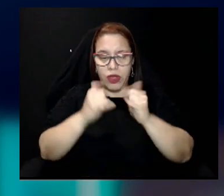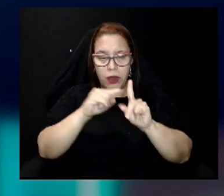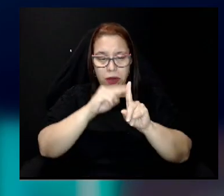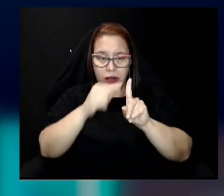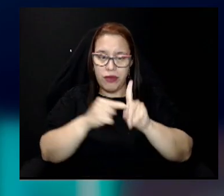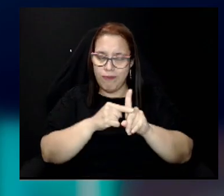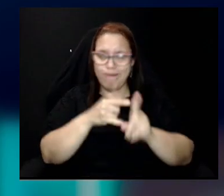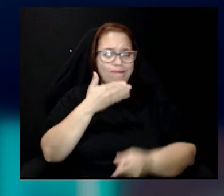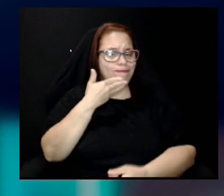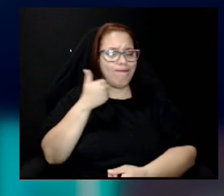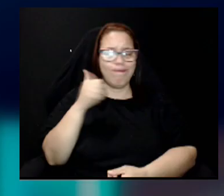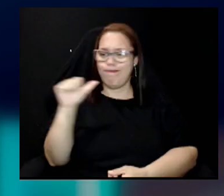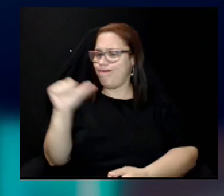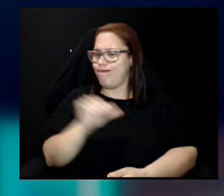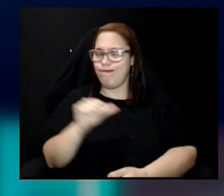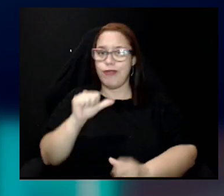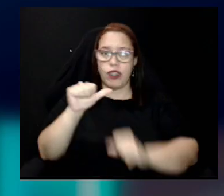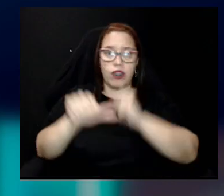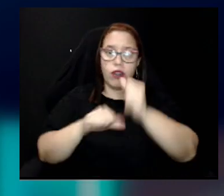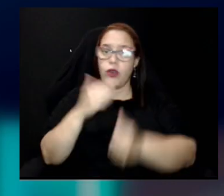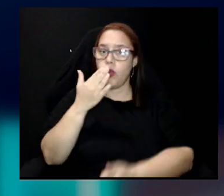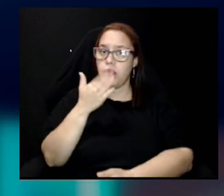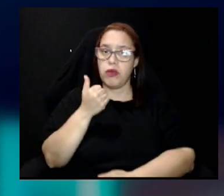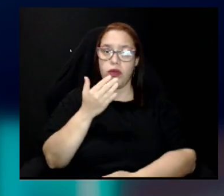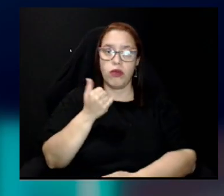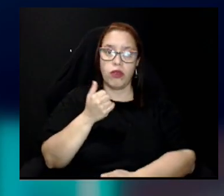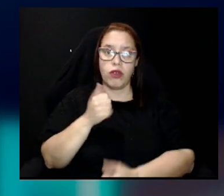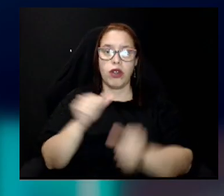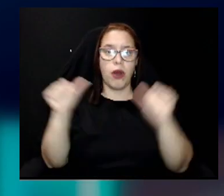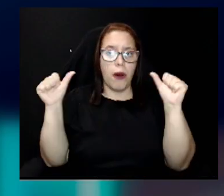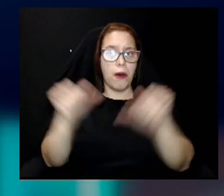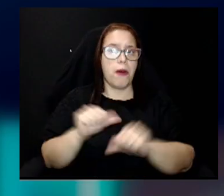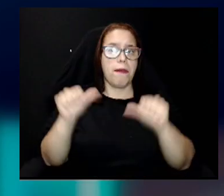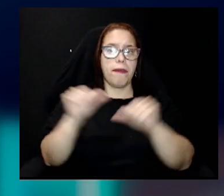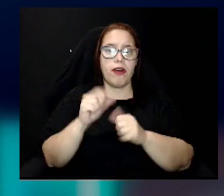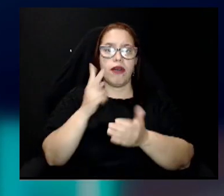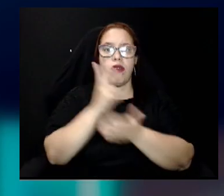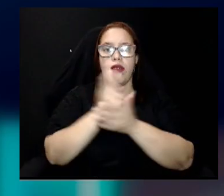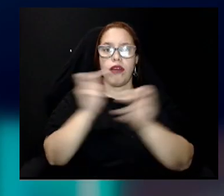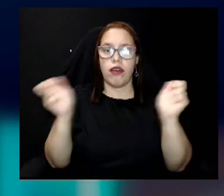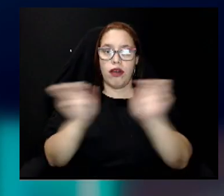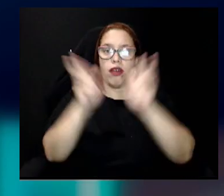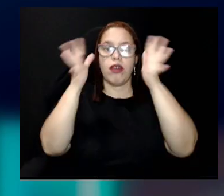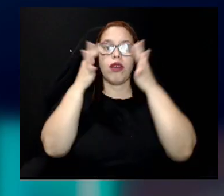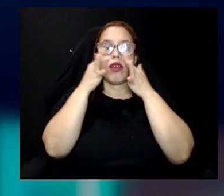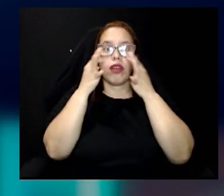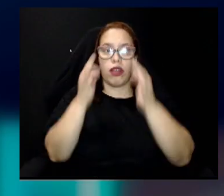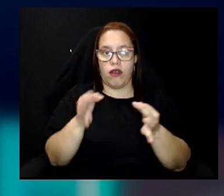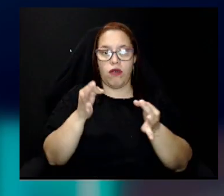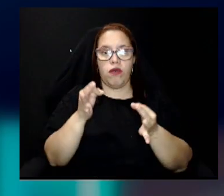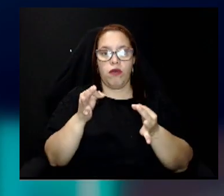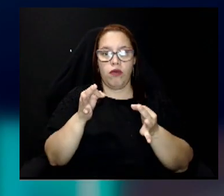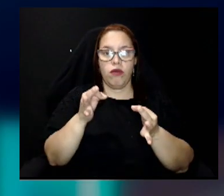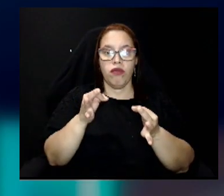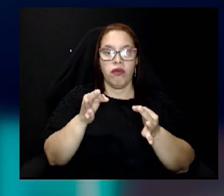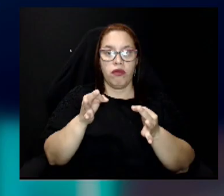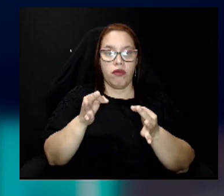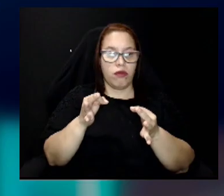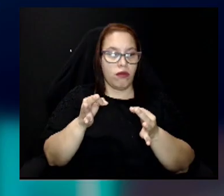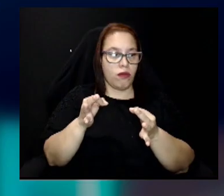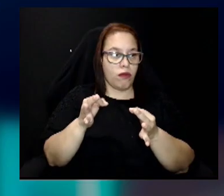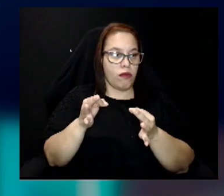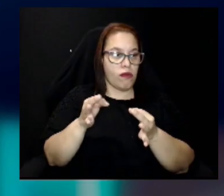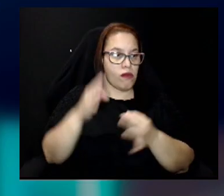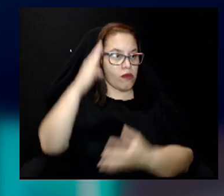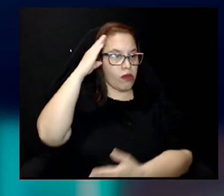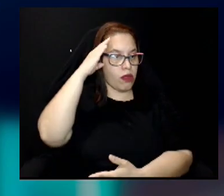vezes você muda a alimentação e ela só piora, isso sempre é um sinal de alerta. Então, acho que são esses os principais